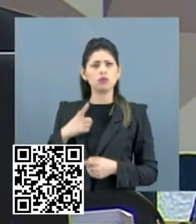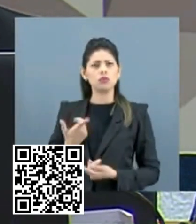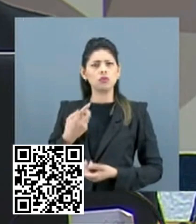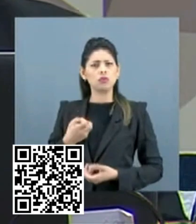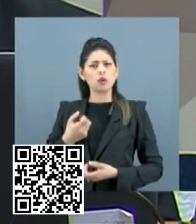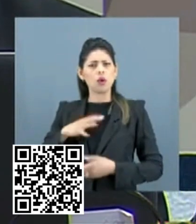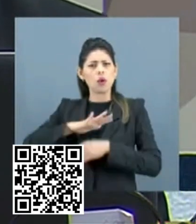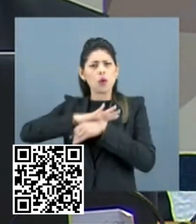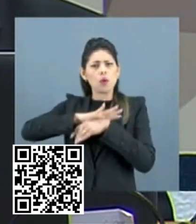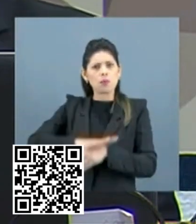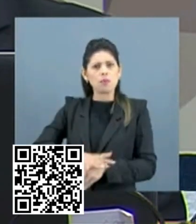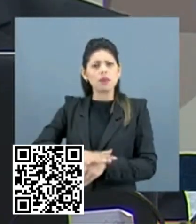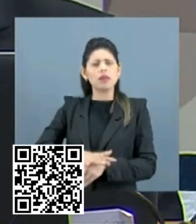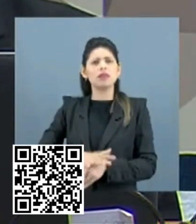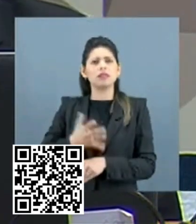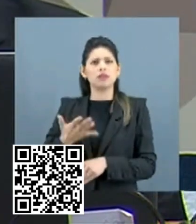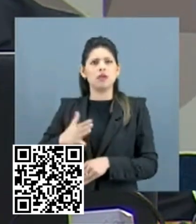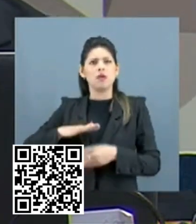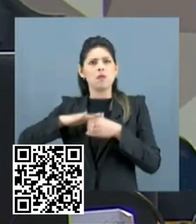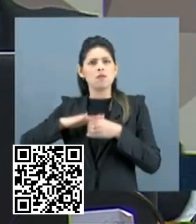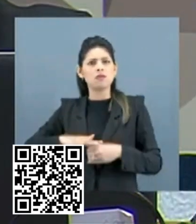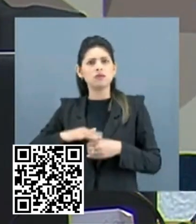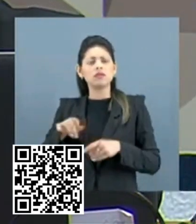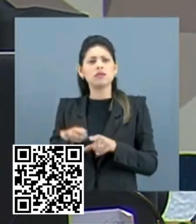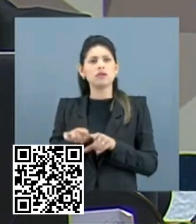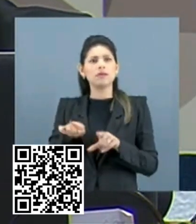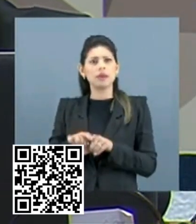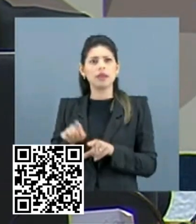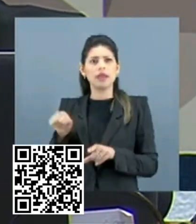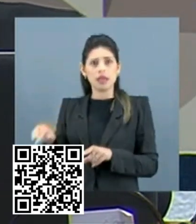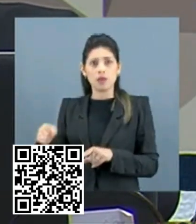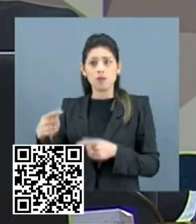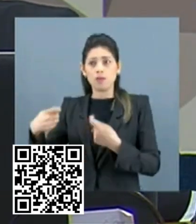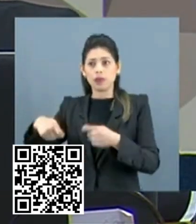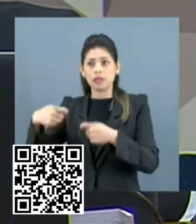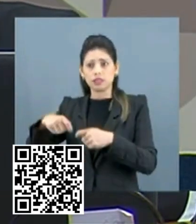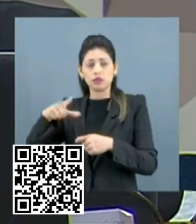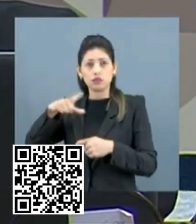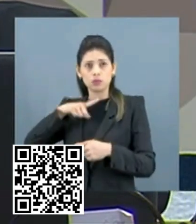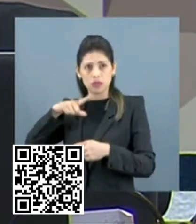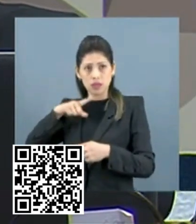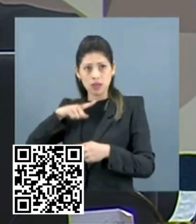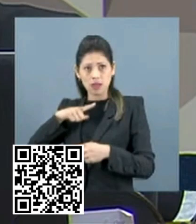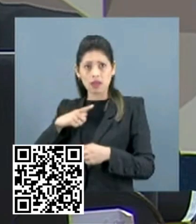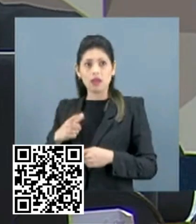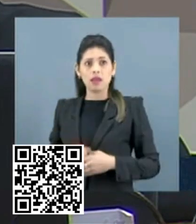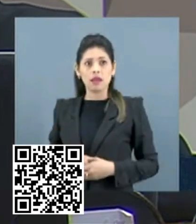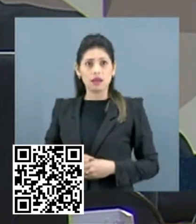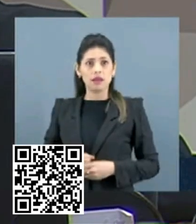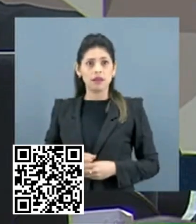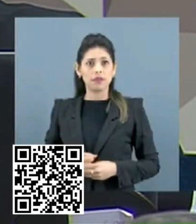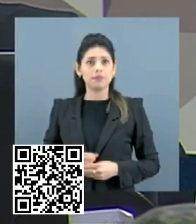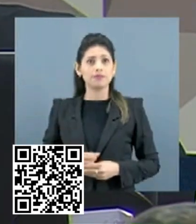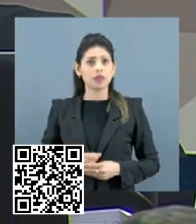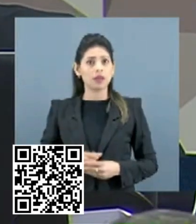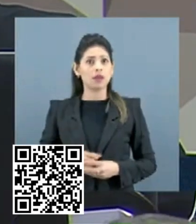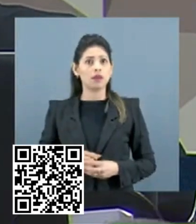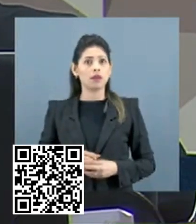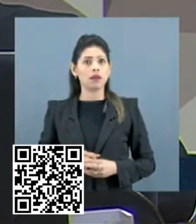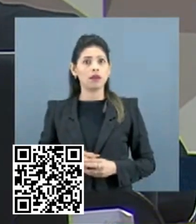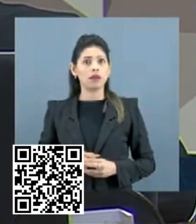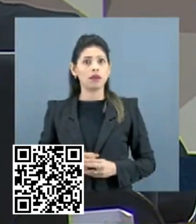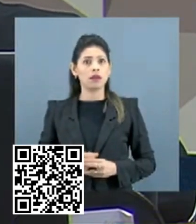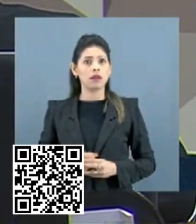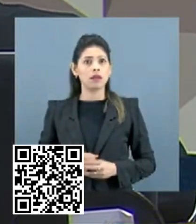humilhação. Então, quando tiver acesso aos autos, vocês podem me convocar